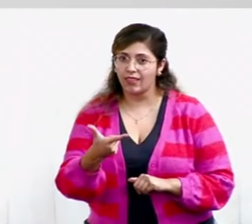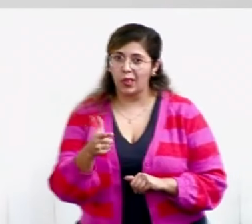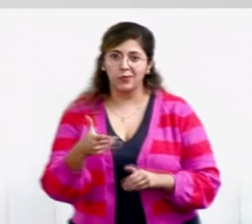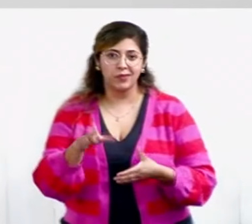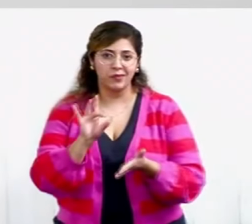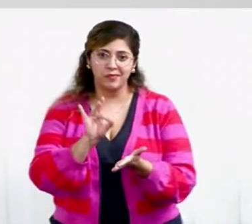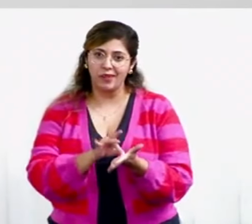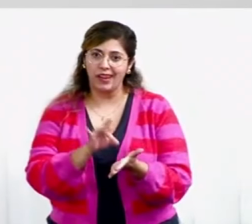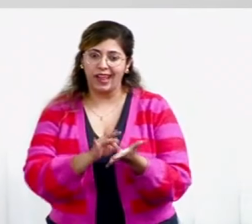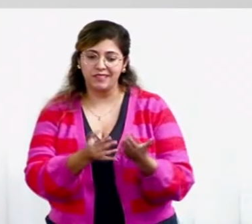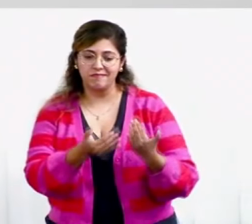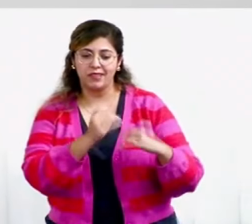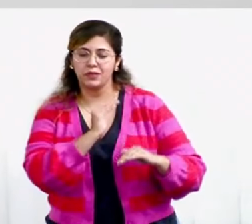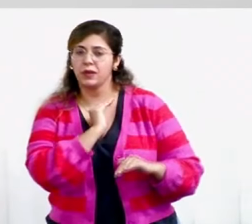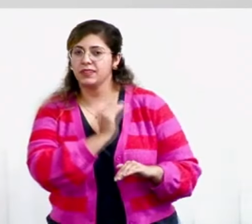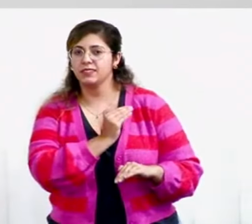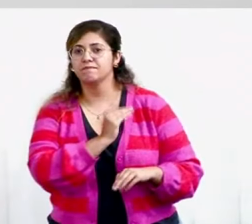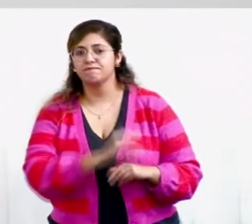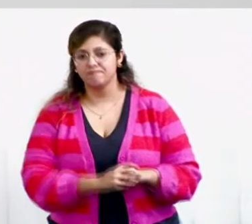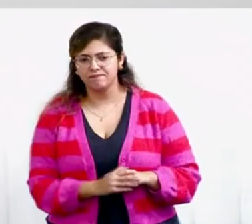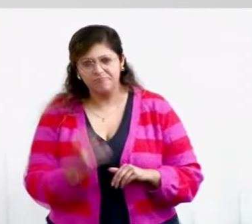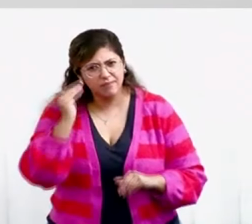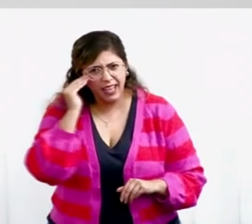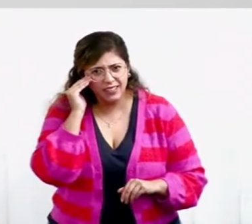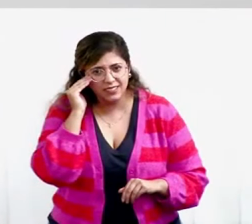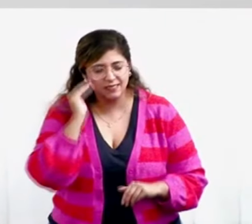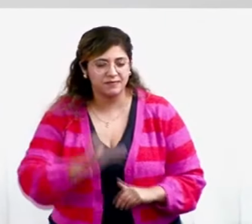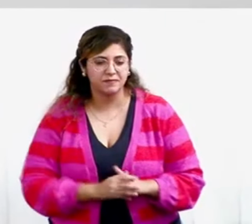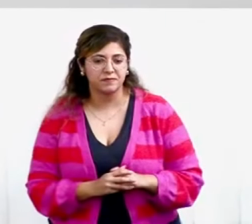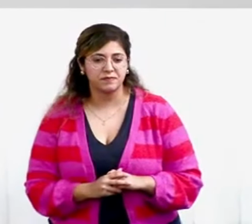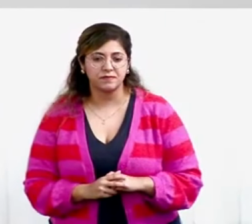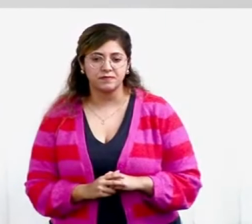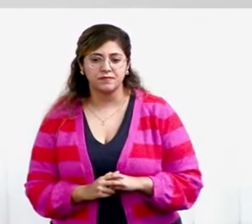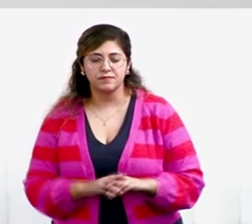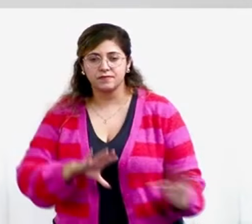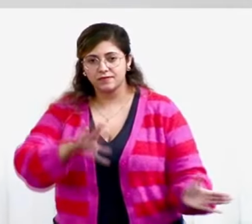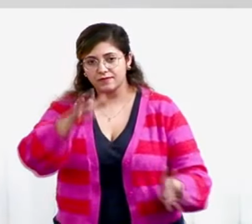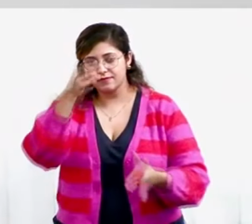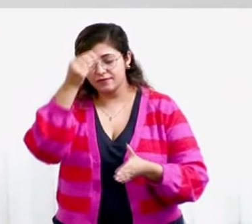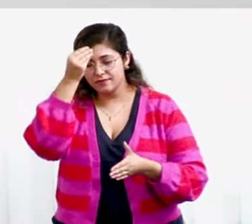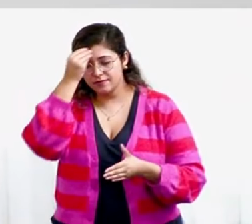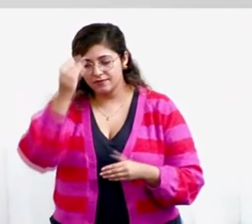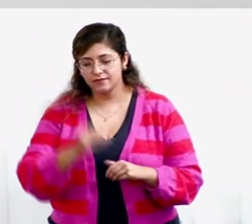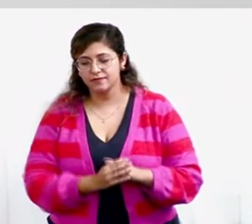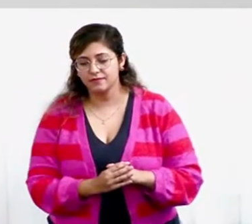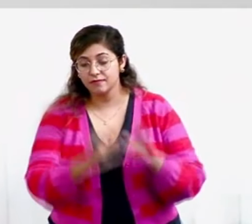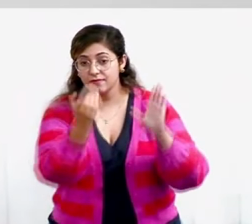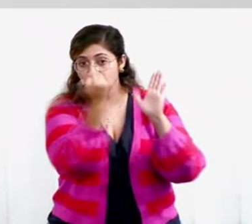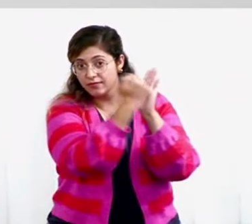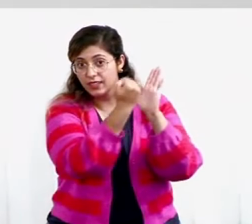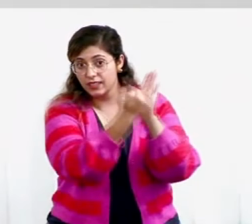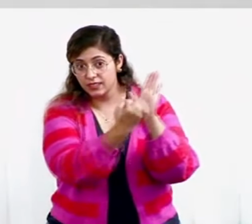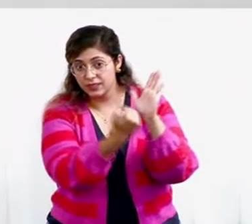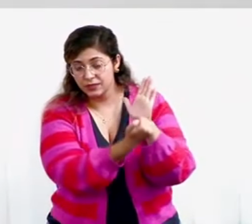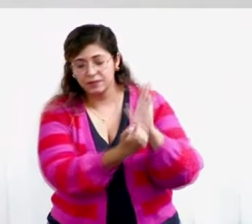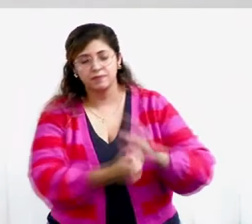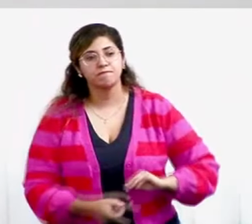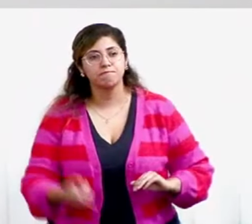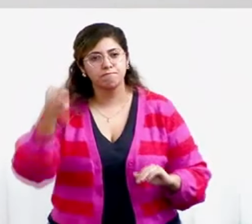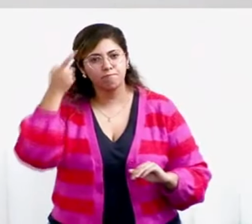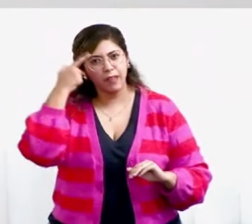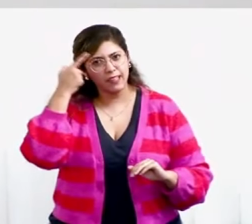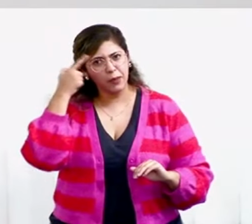verdade. Mas veja que há uma sequência lógica. Ele diz da vaidade dos